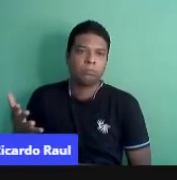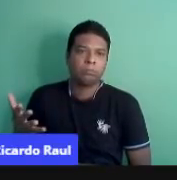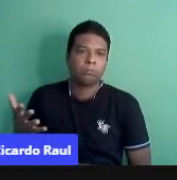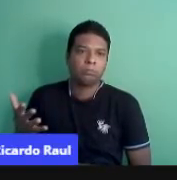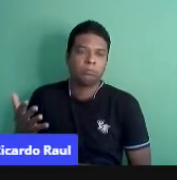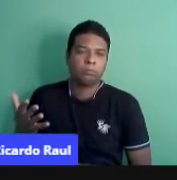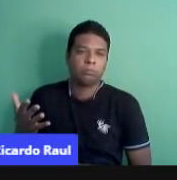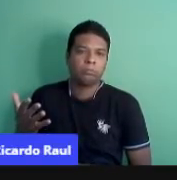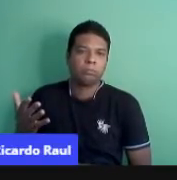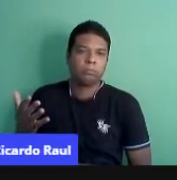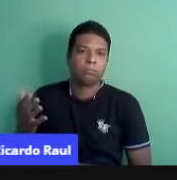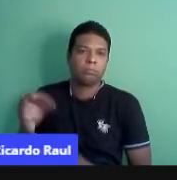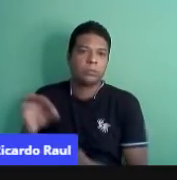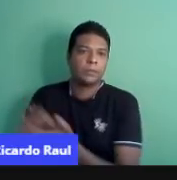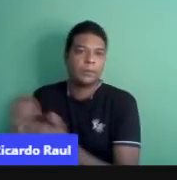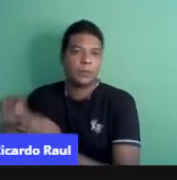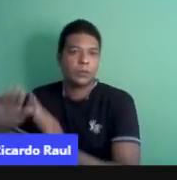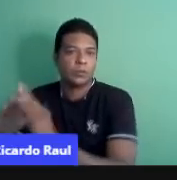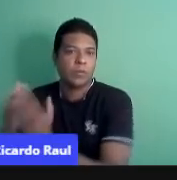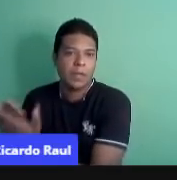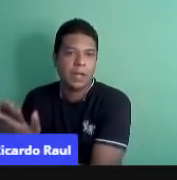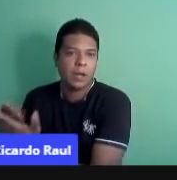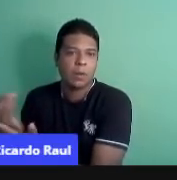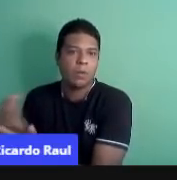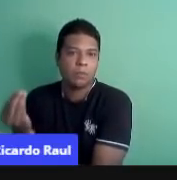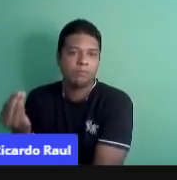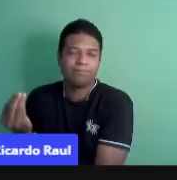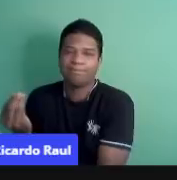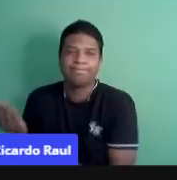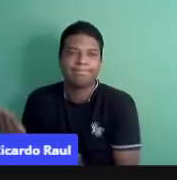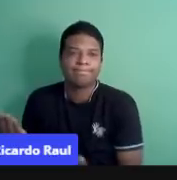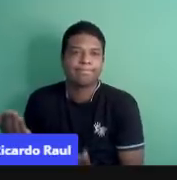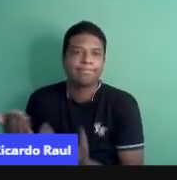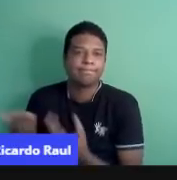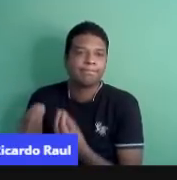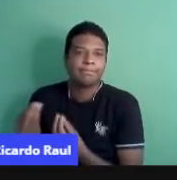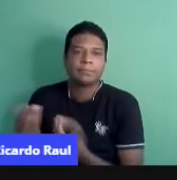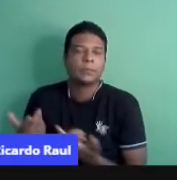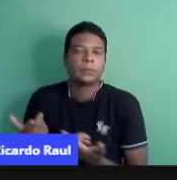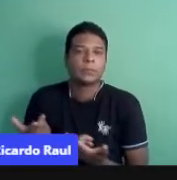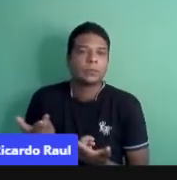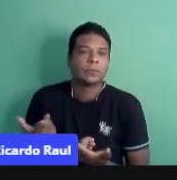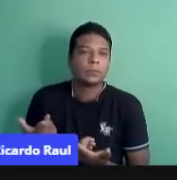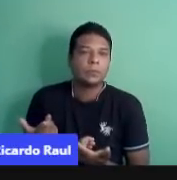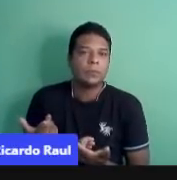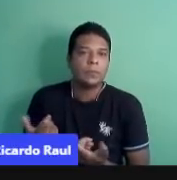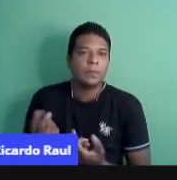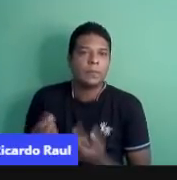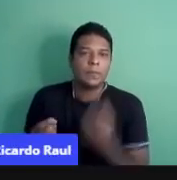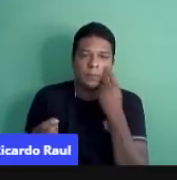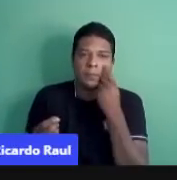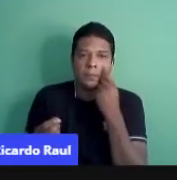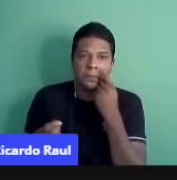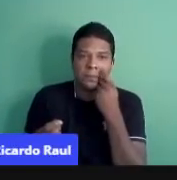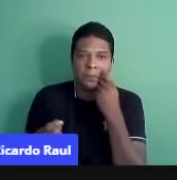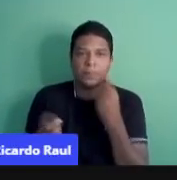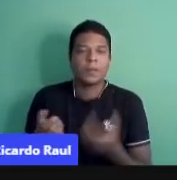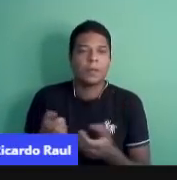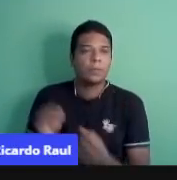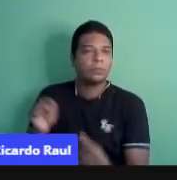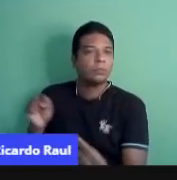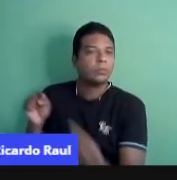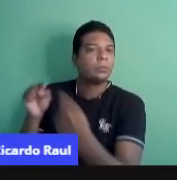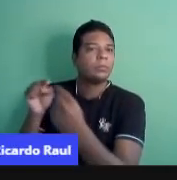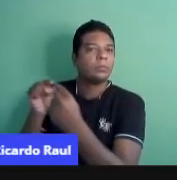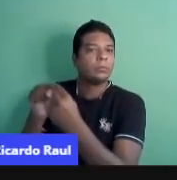realidade escolar? Então, em nenhum momento isso aqui teve o propósito de